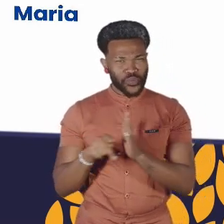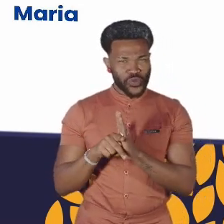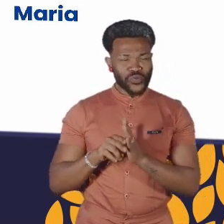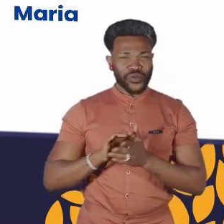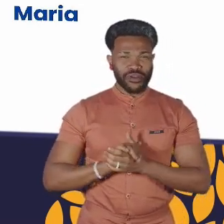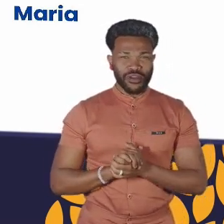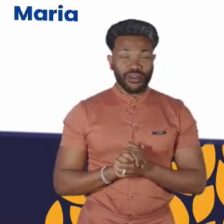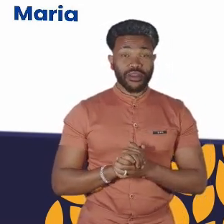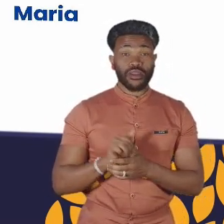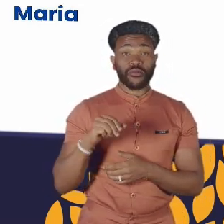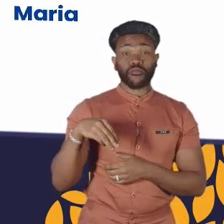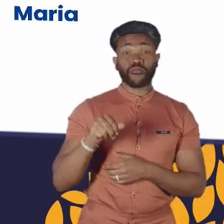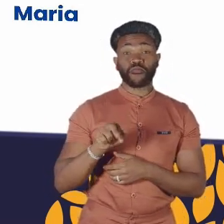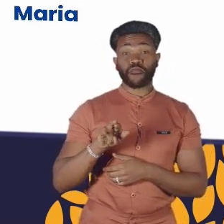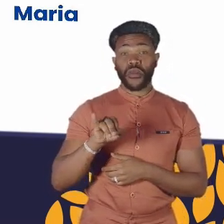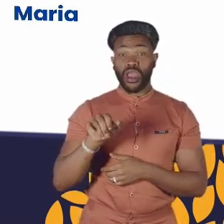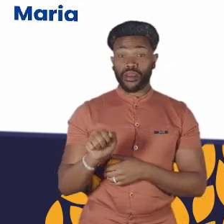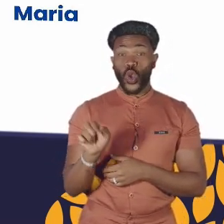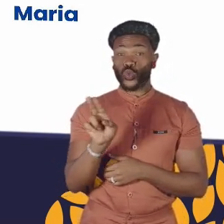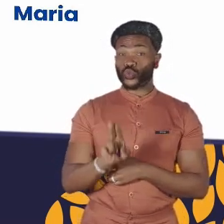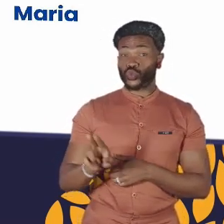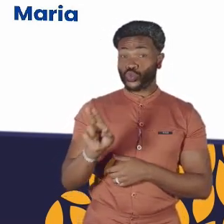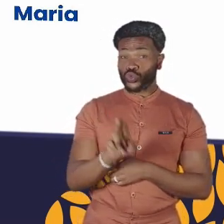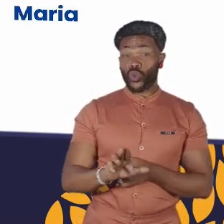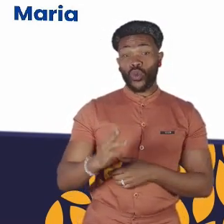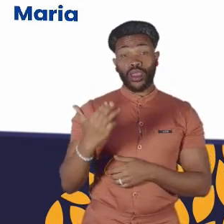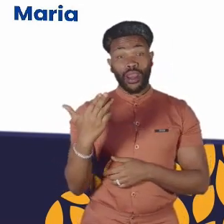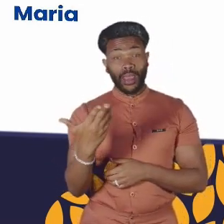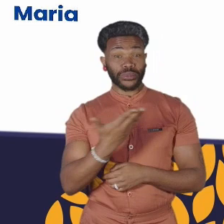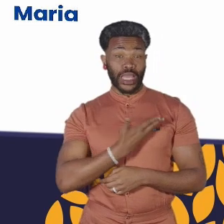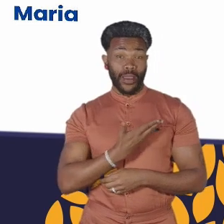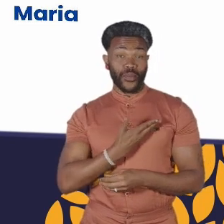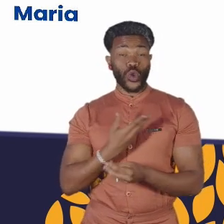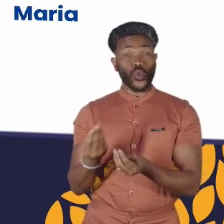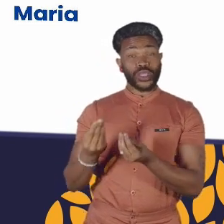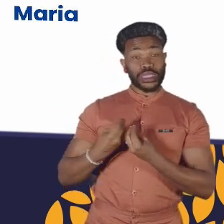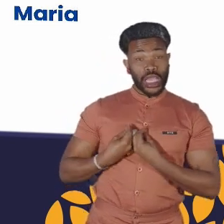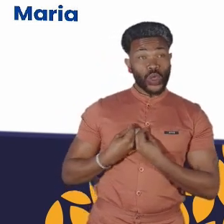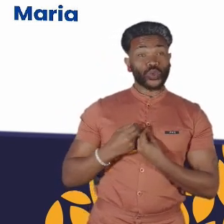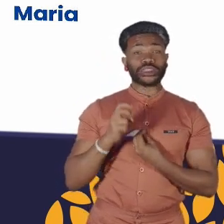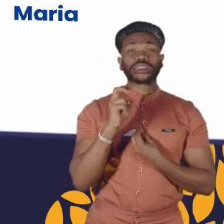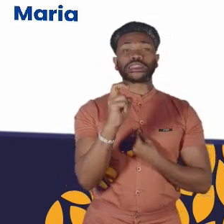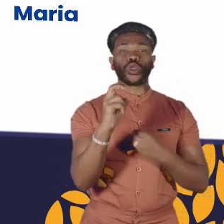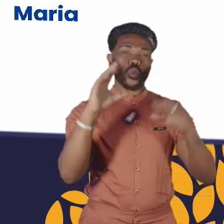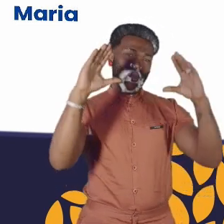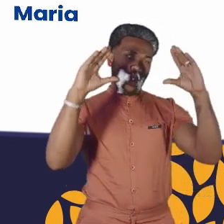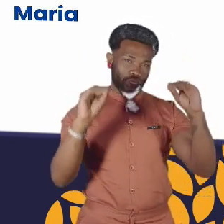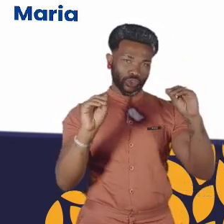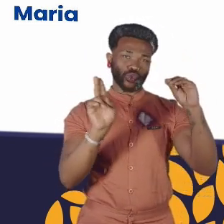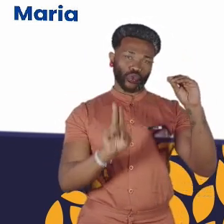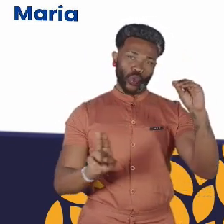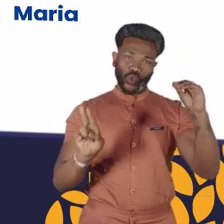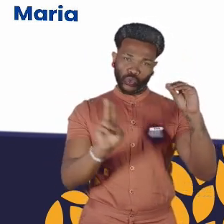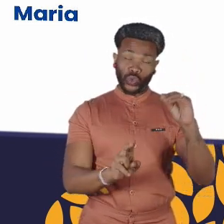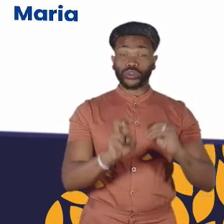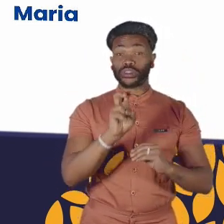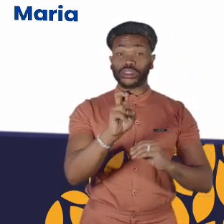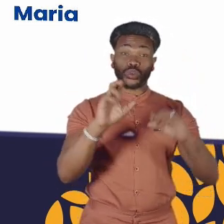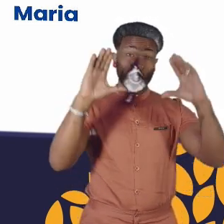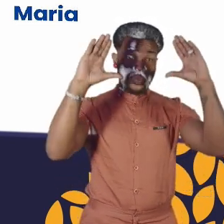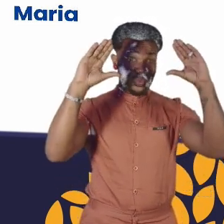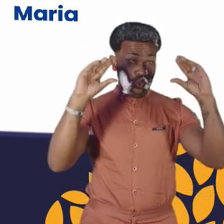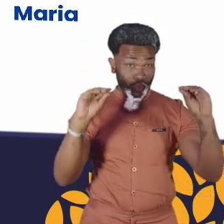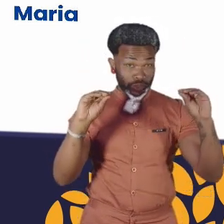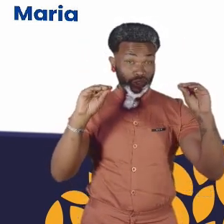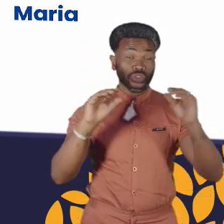Maria fez uso dessa cannabis que ela ganhou do amigo nutricionista por 5 noites. E nessas 5